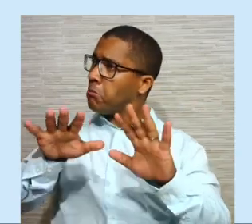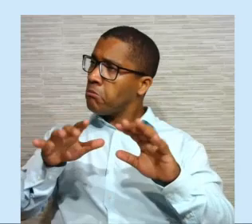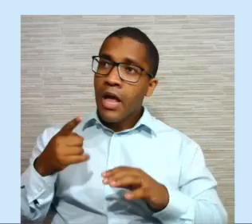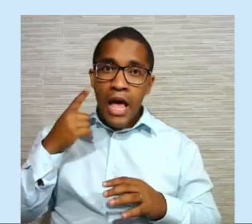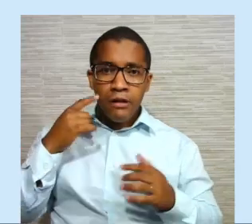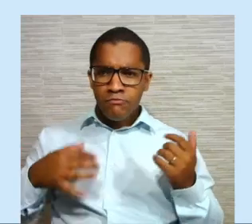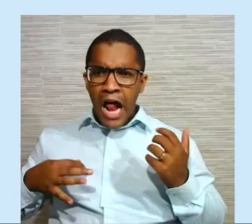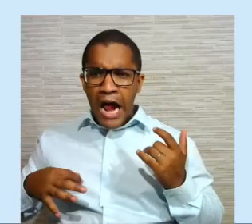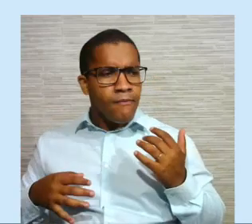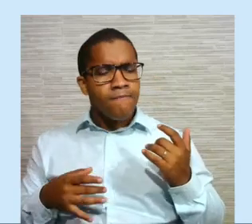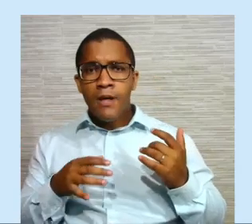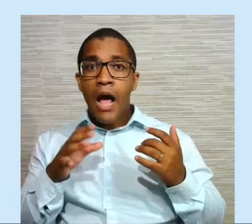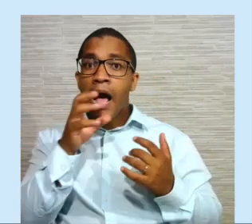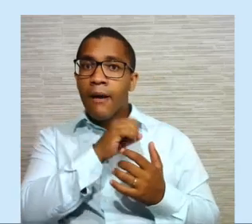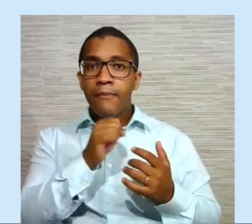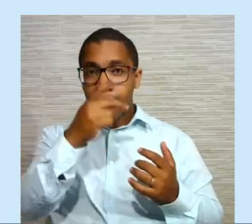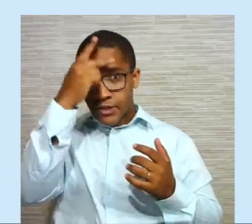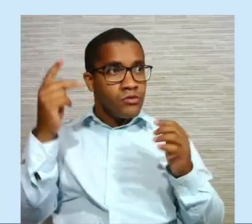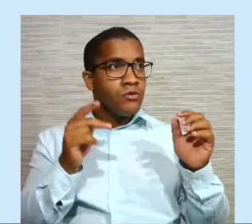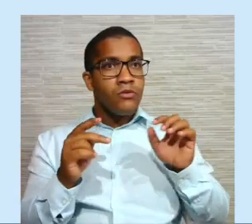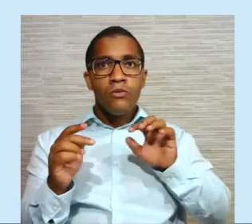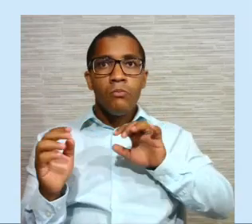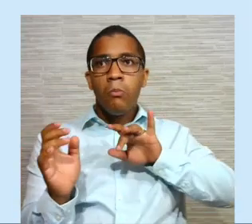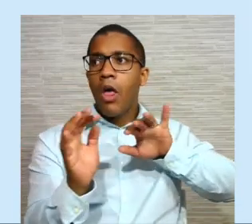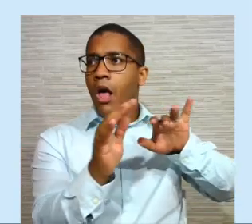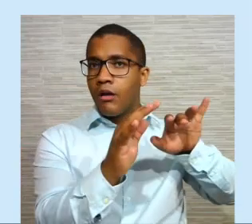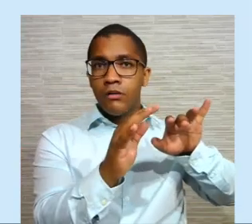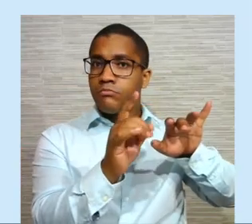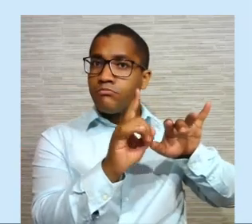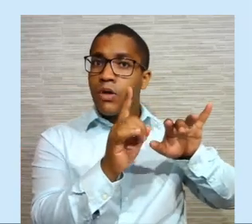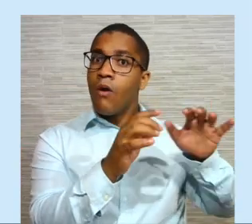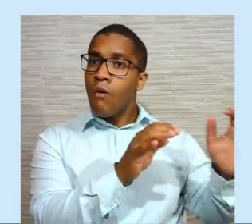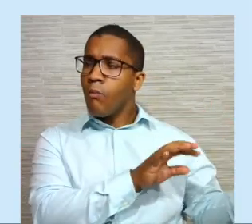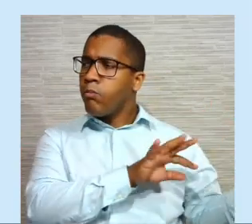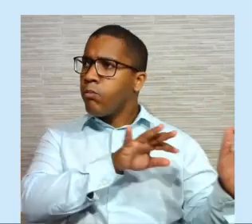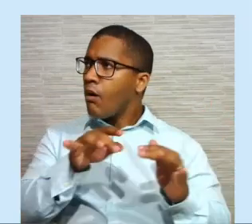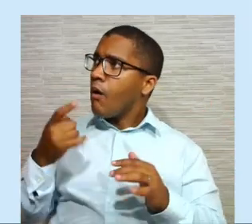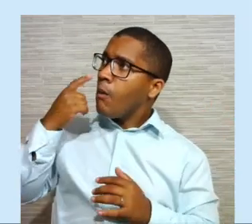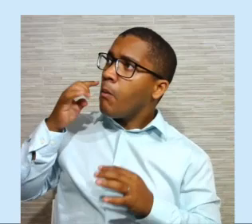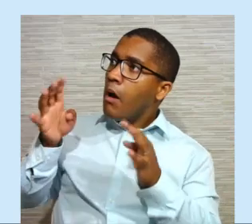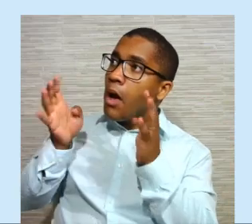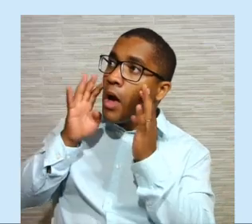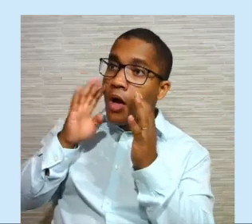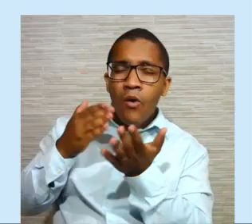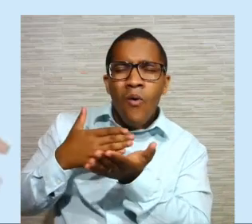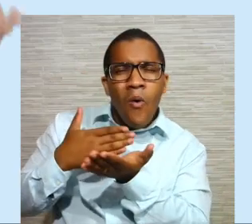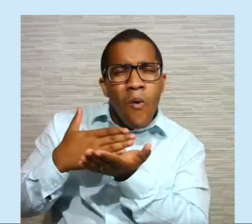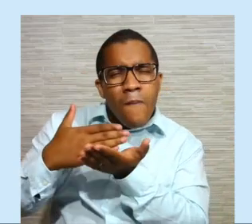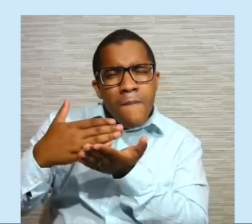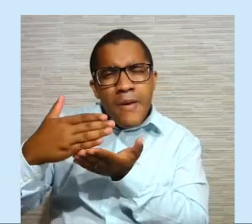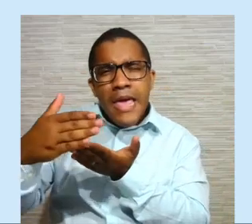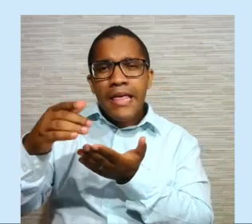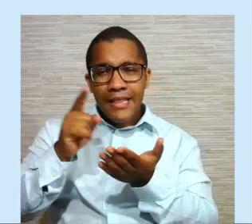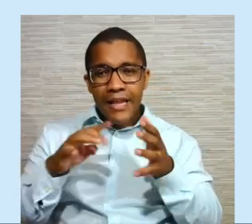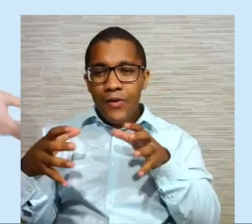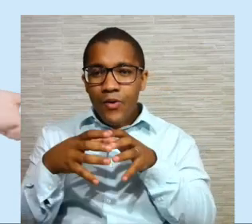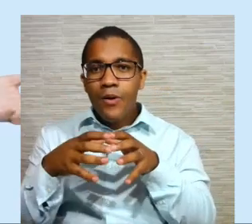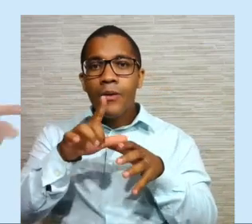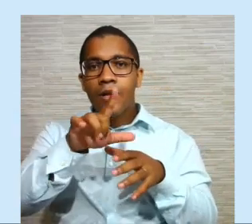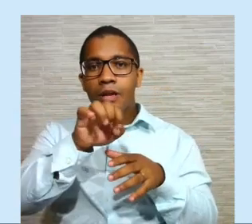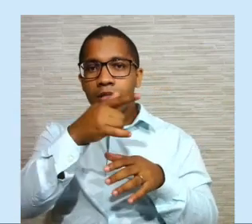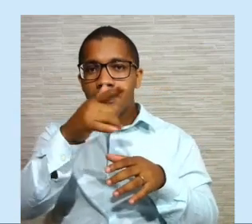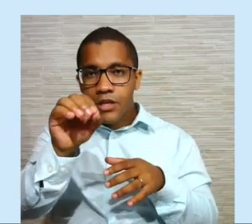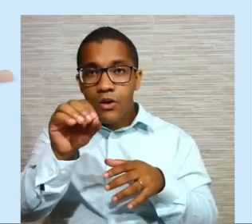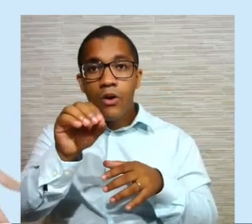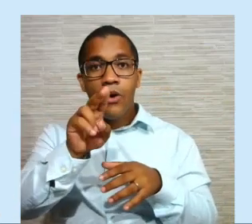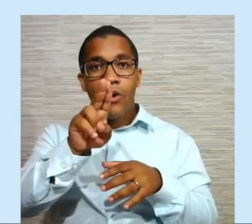começaram a tocar rapidamente, então ele viu que as pessoas que estavam indo embora voltaram para tocar esse show. Isso foi num comecinho da carreira da Legião Urbana, e depois a Legião